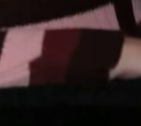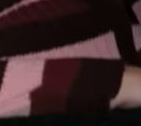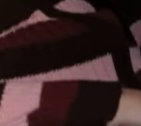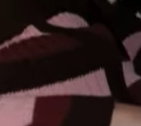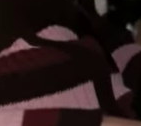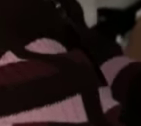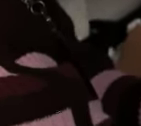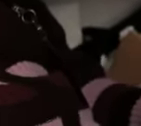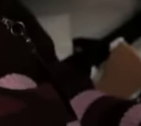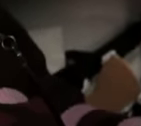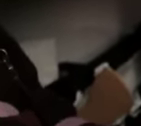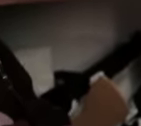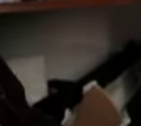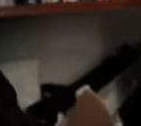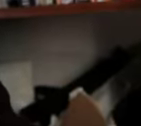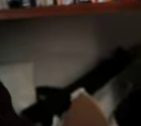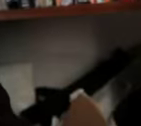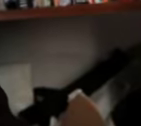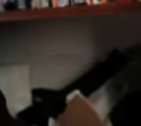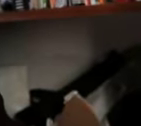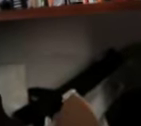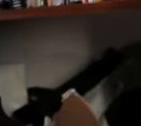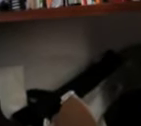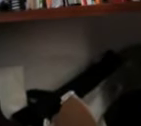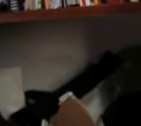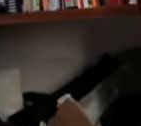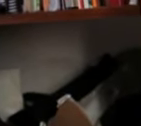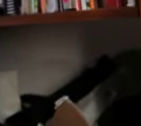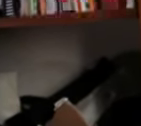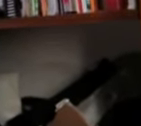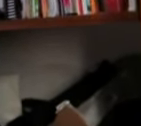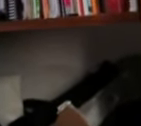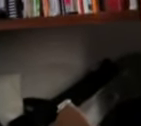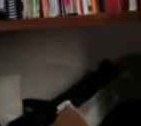de rodas, abre a boca para utilizar o mouse adaptado embaixo do queixo.